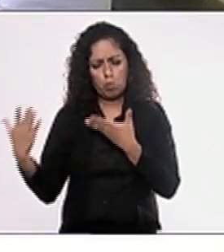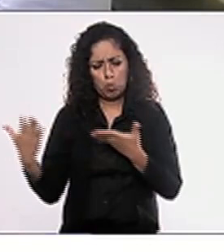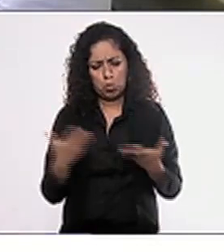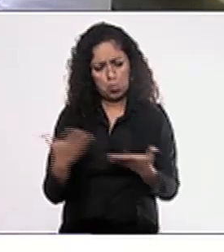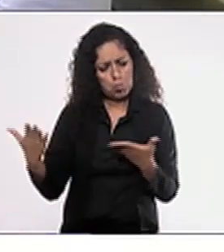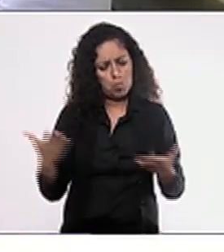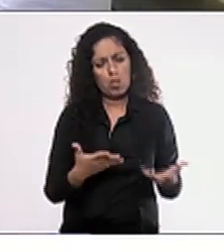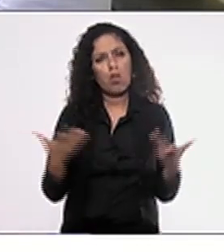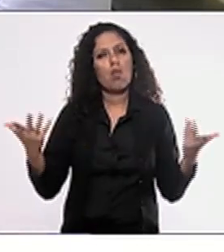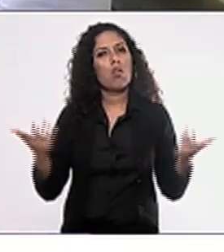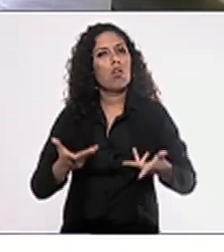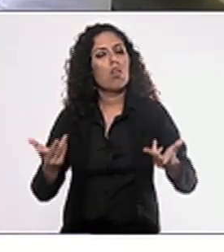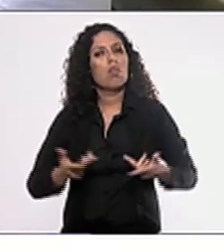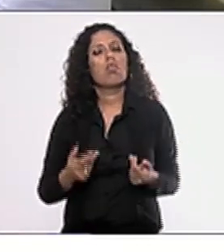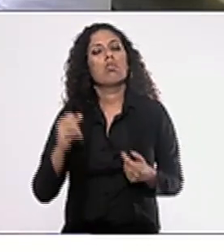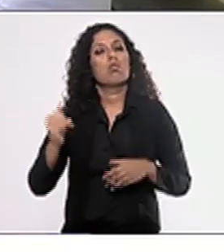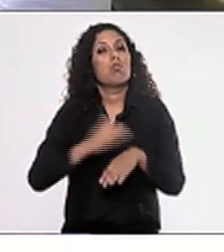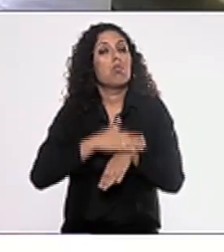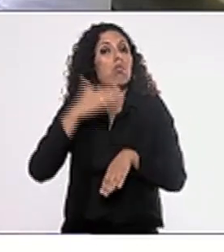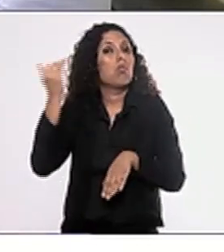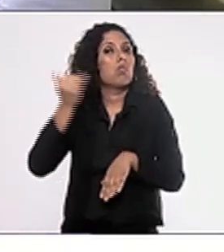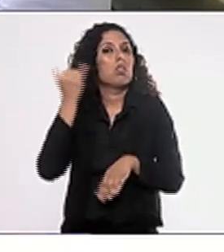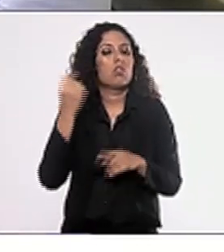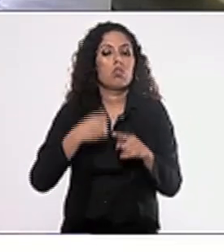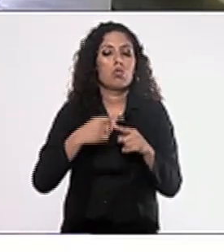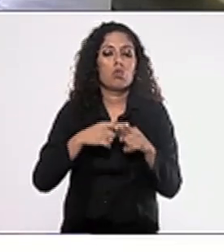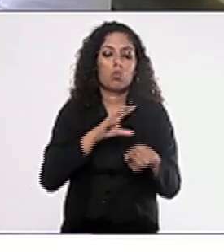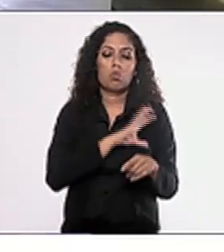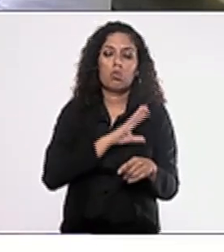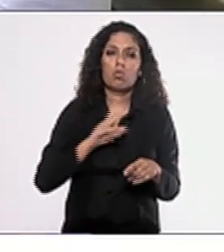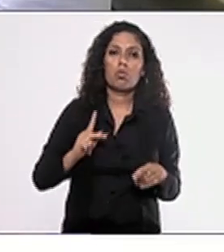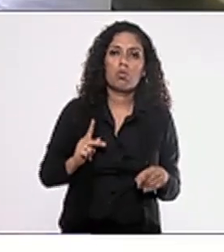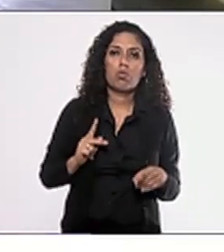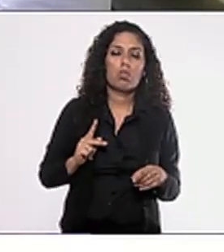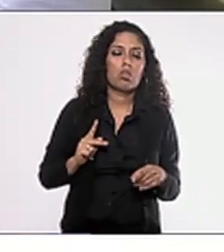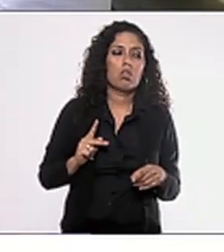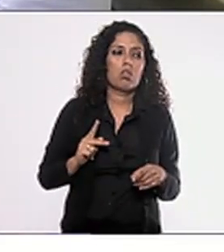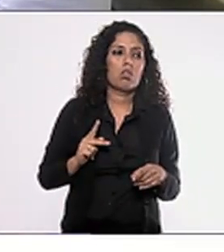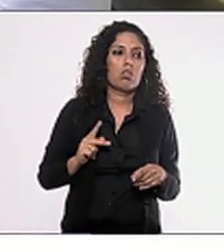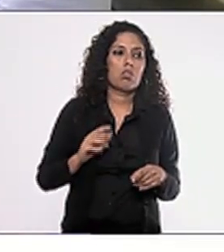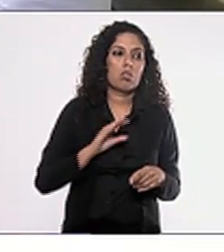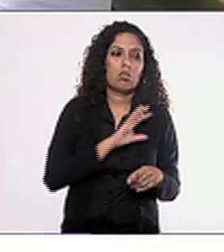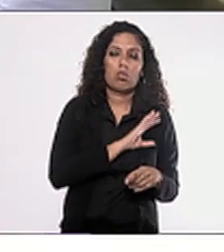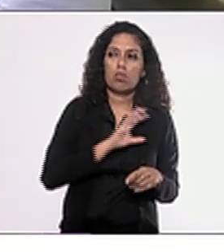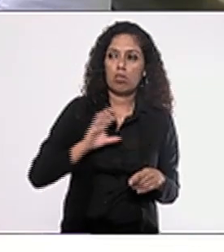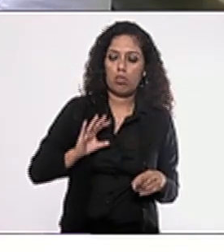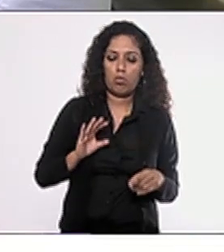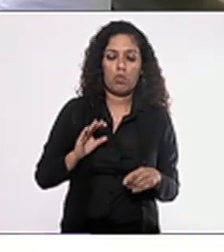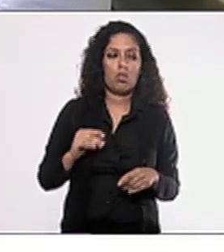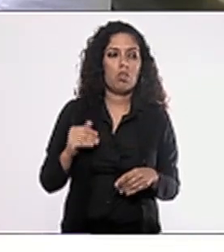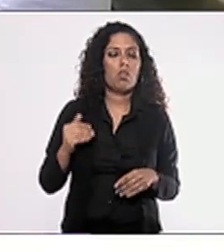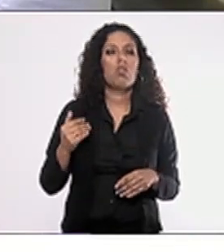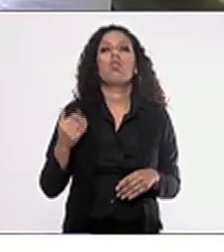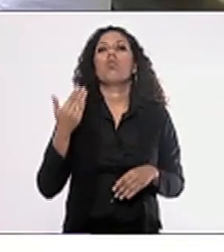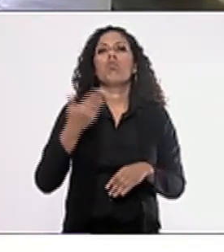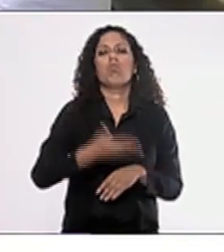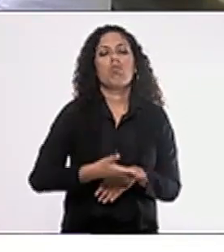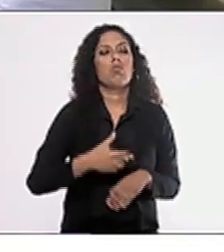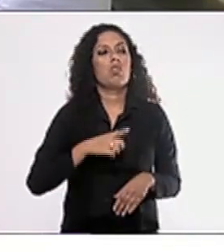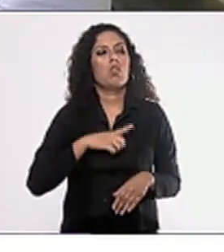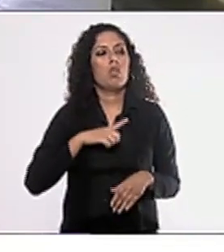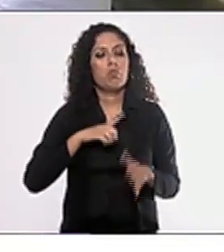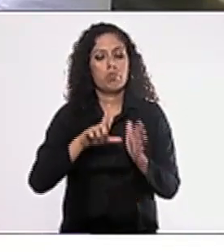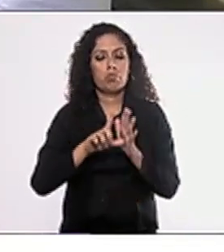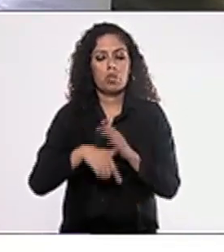mais importante ainda ter essa comissão ter sido instalada. Eu peço até escusas pela minha demora aqui. Eu tive